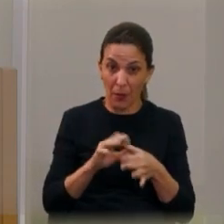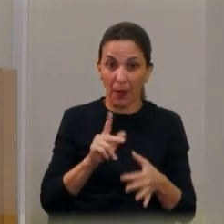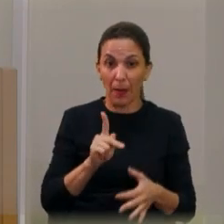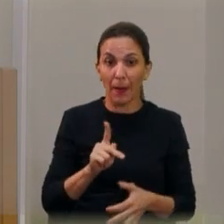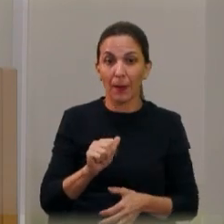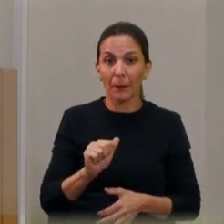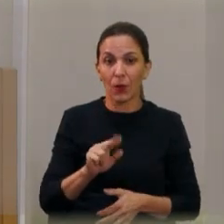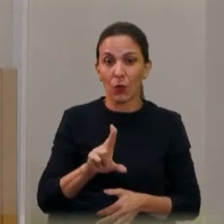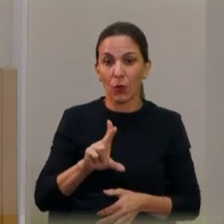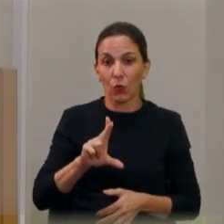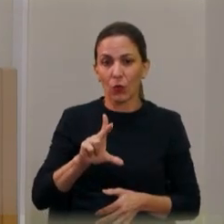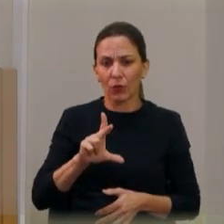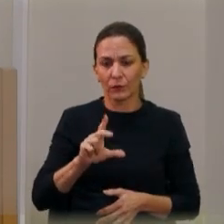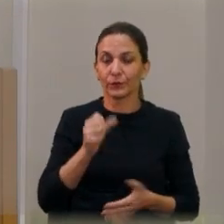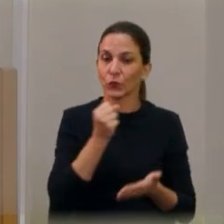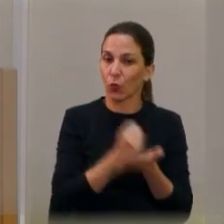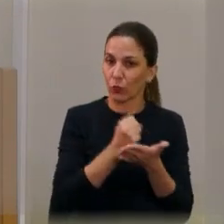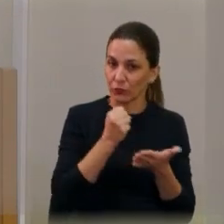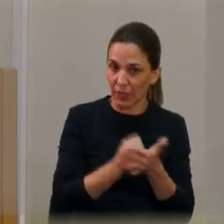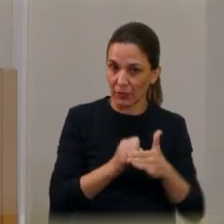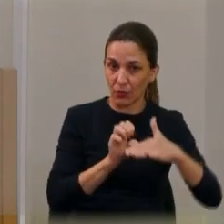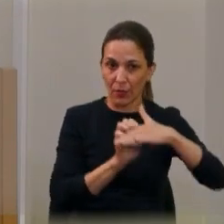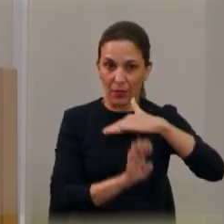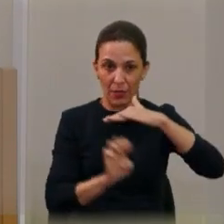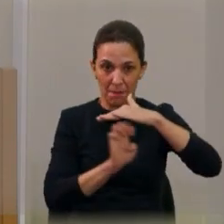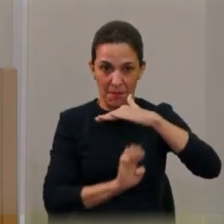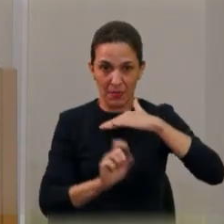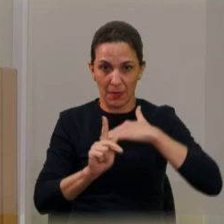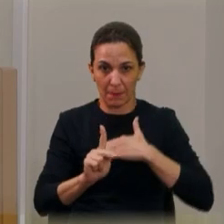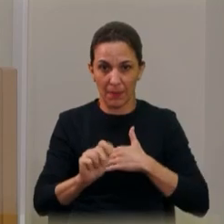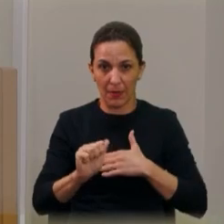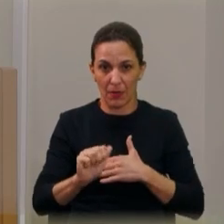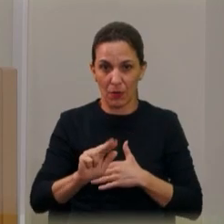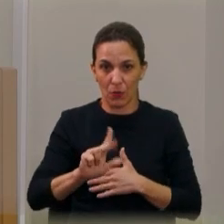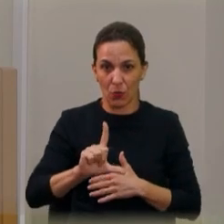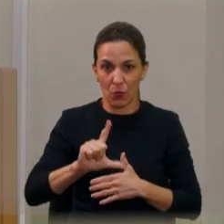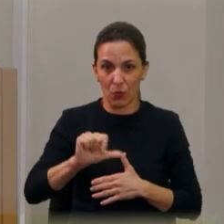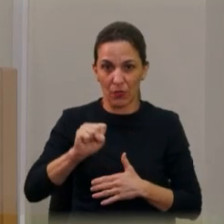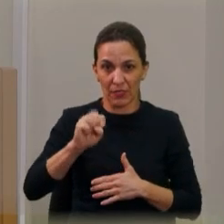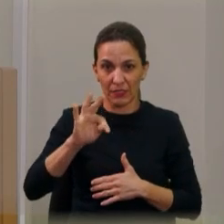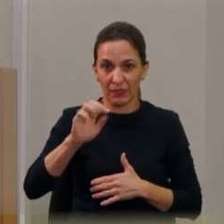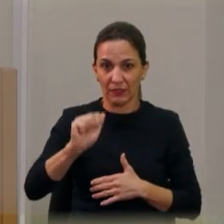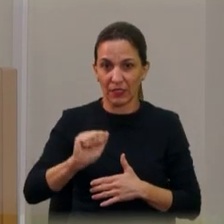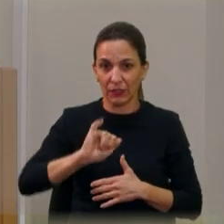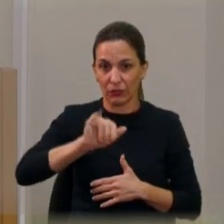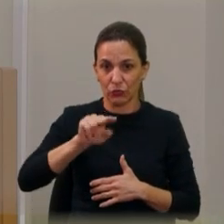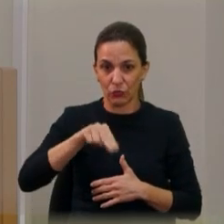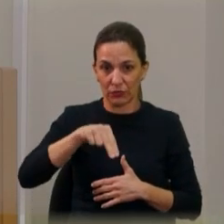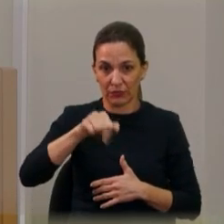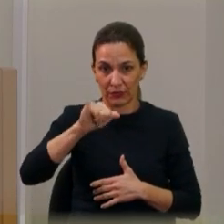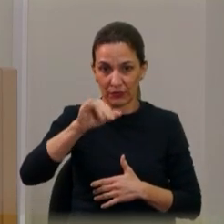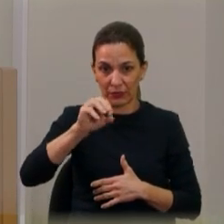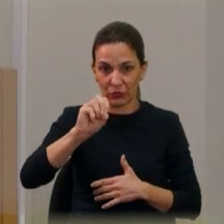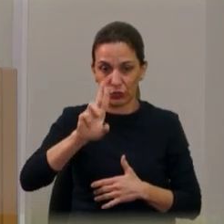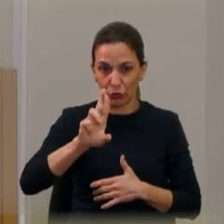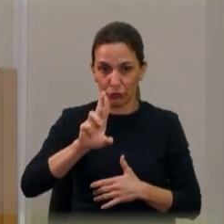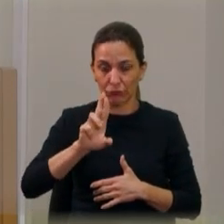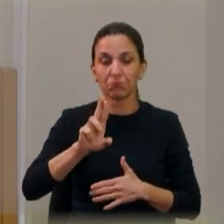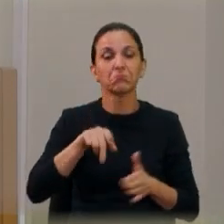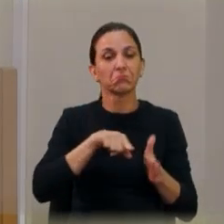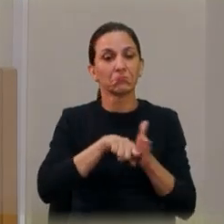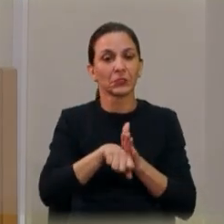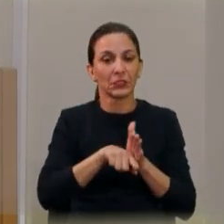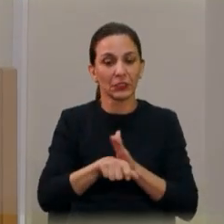convênio não o contrato com a Paulista Júnior foi assinado o perfil da mulher era parente vai sair nós